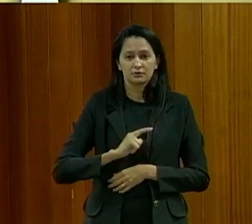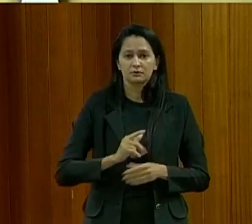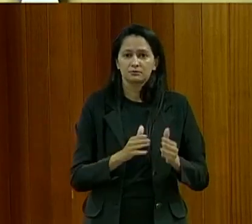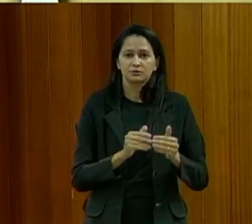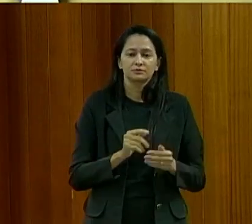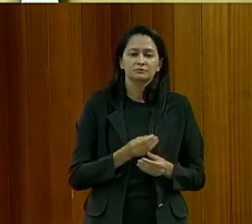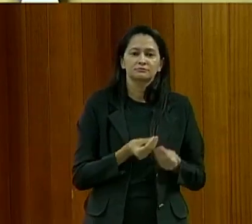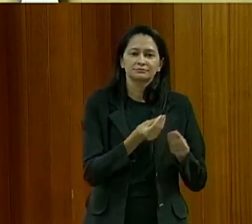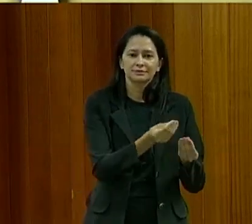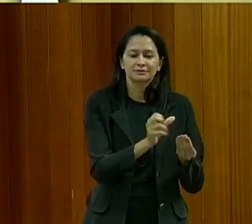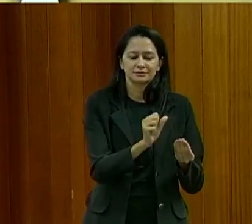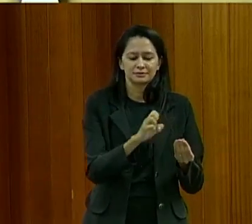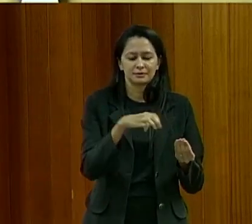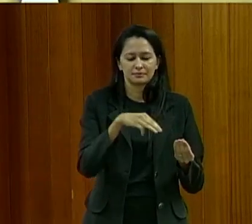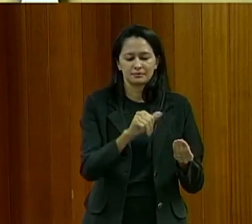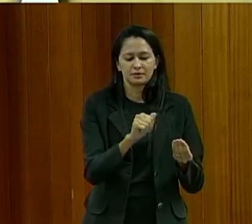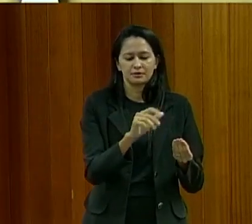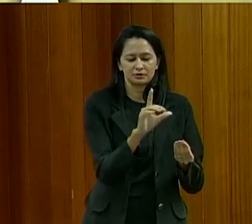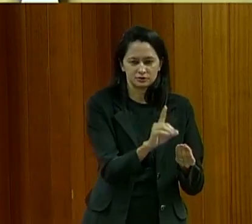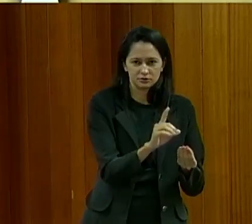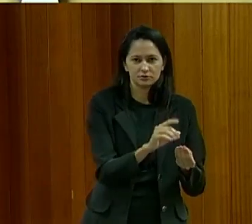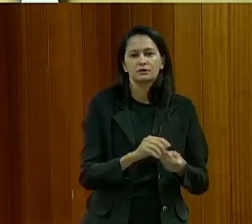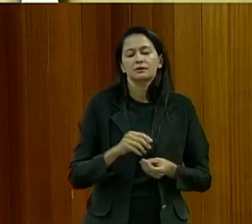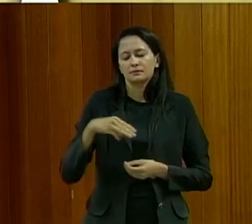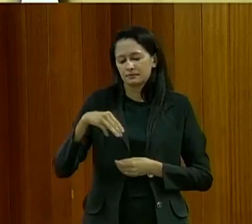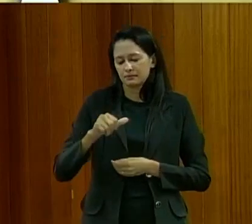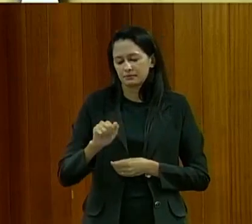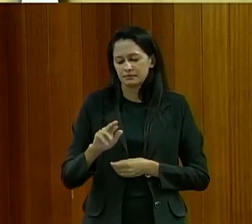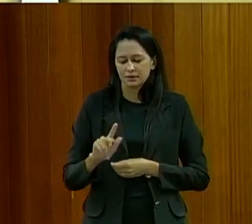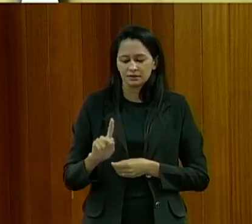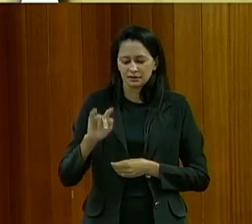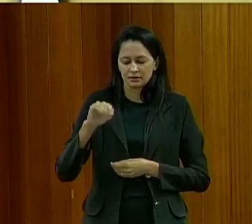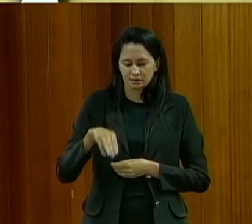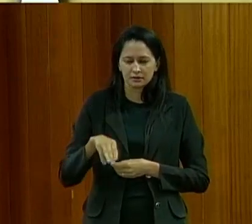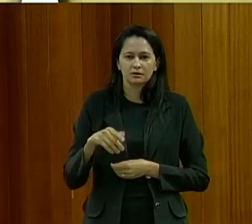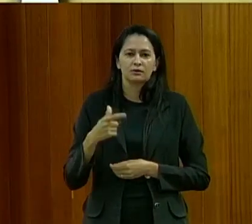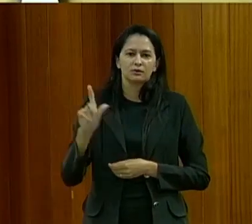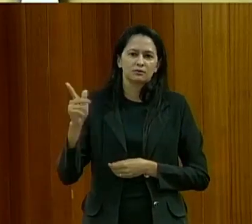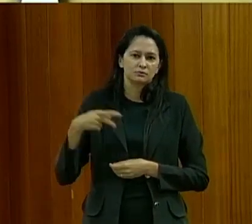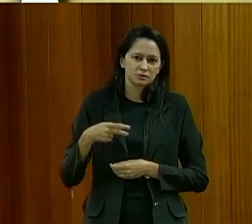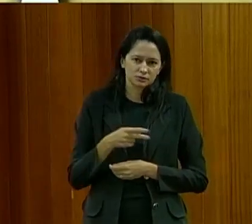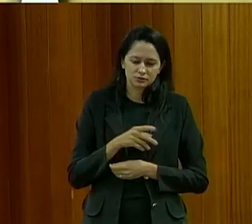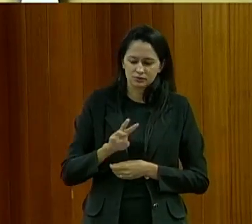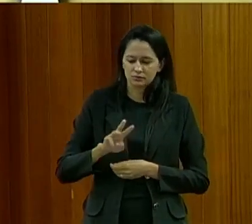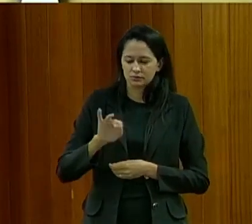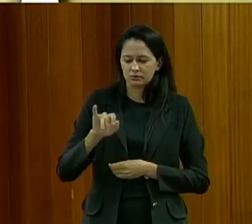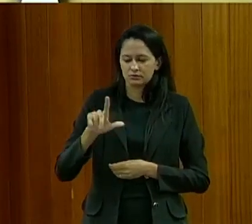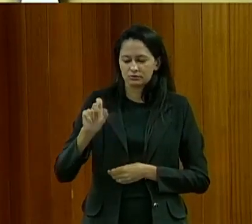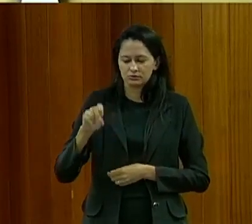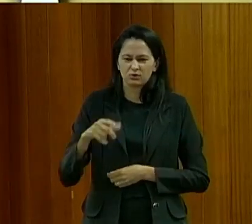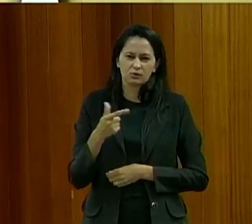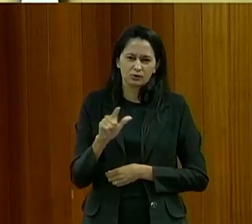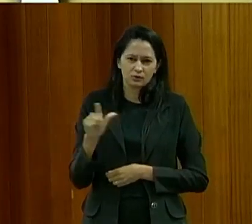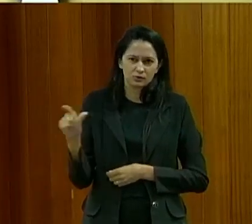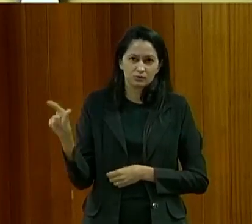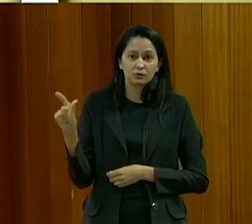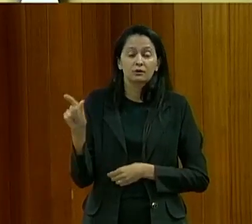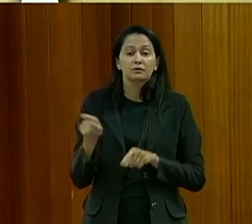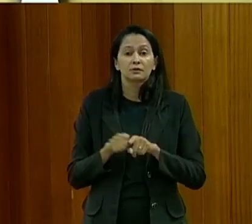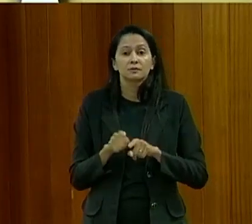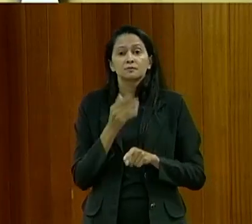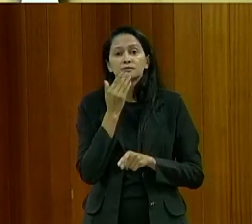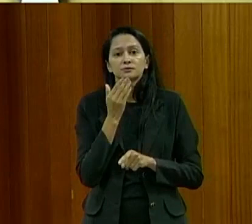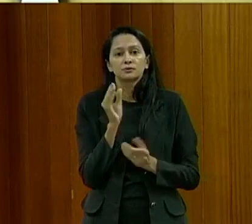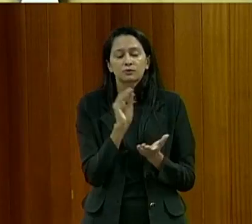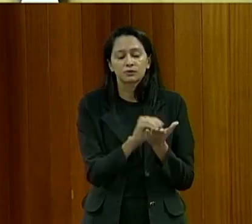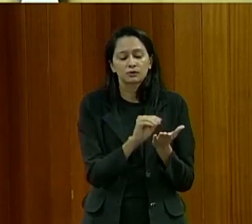Pereira, Marquinhos Goiá, pastor Wilson e Joãozinho Guimarães solicitaram registro como